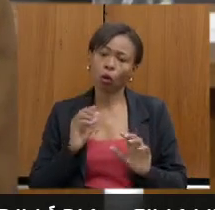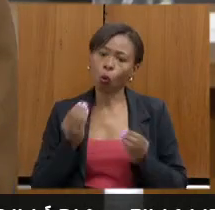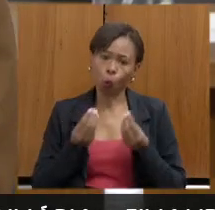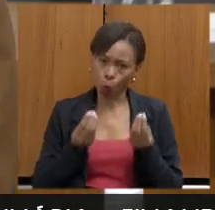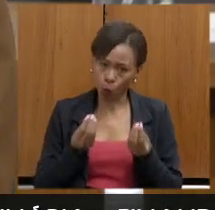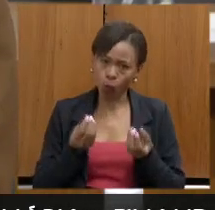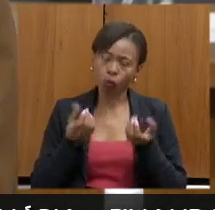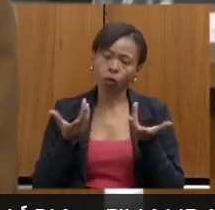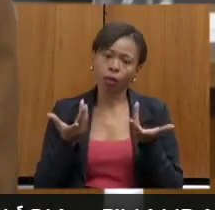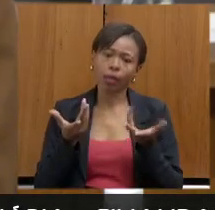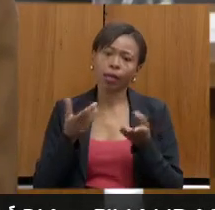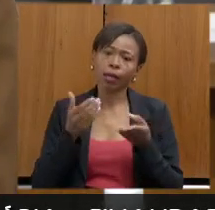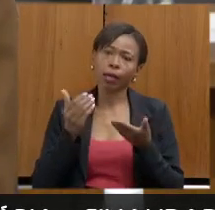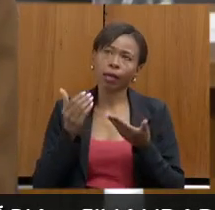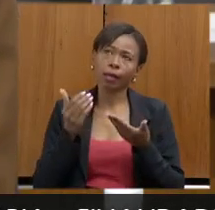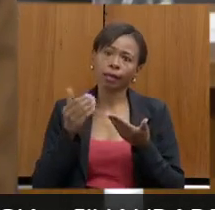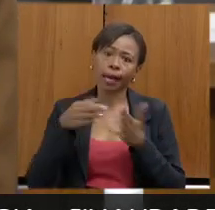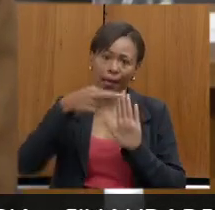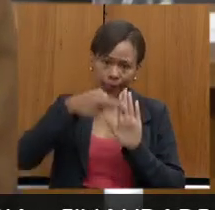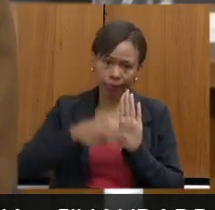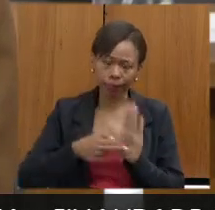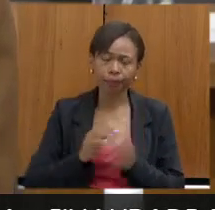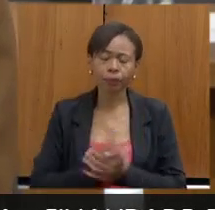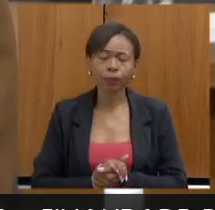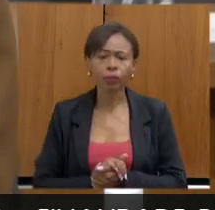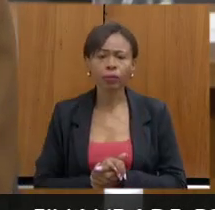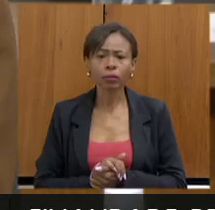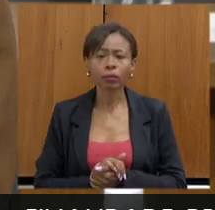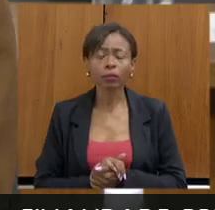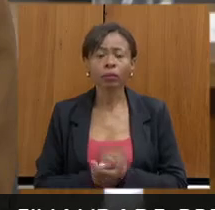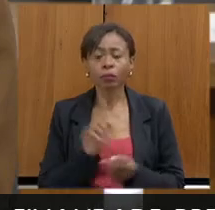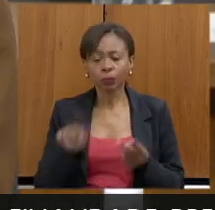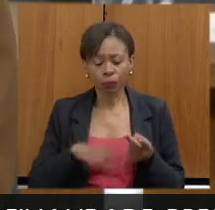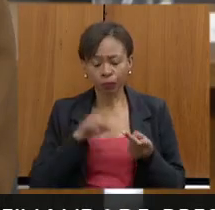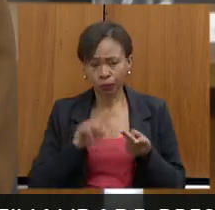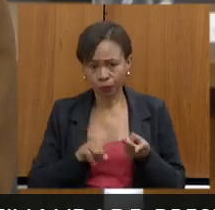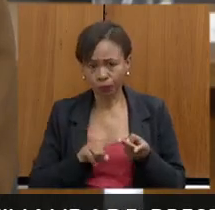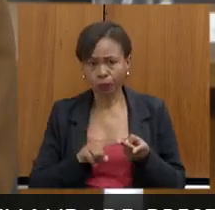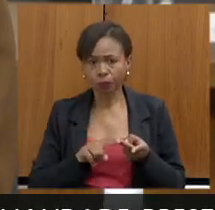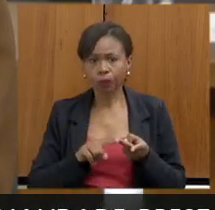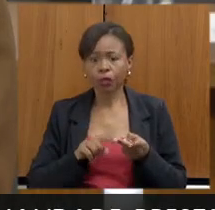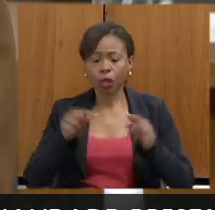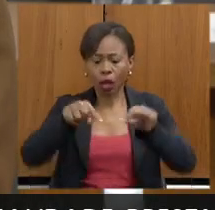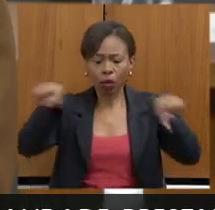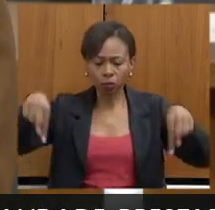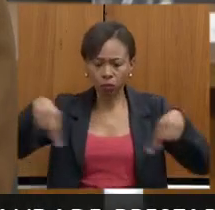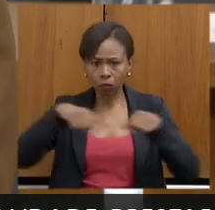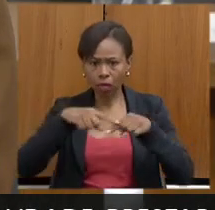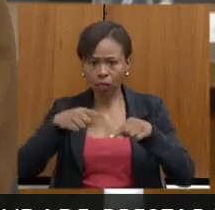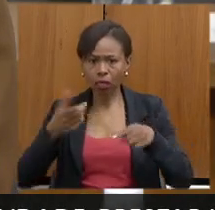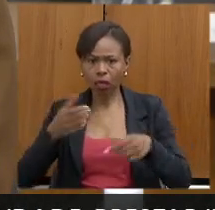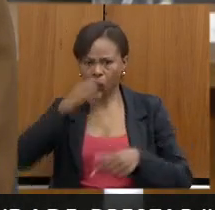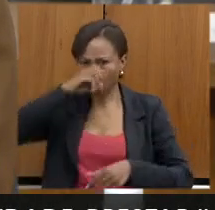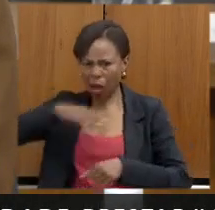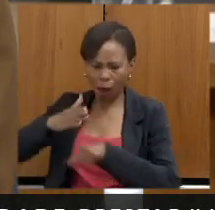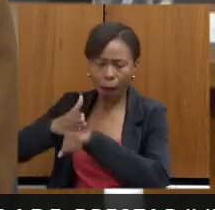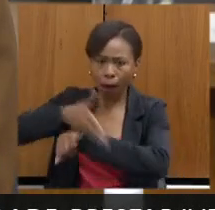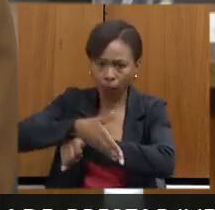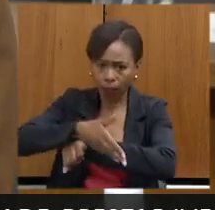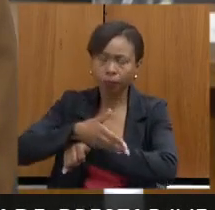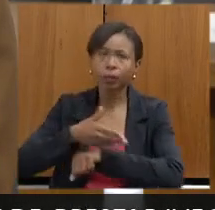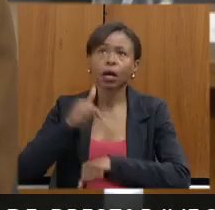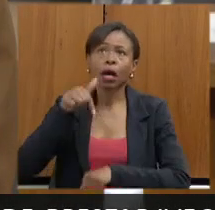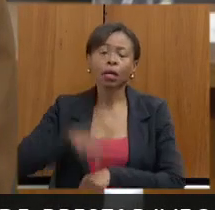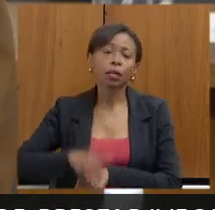nós temos feito é com relação a invasão de terras não é nosso